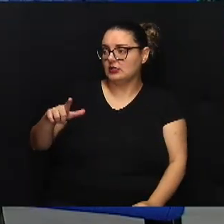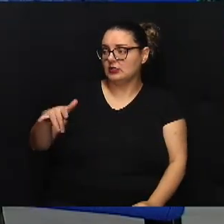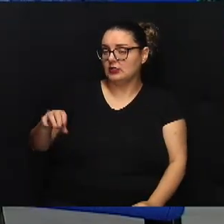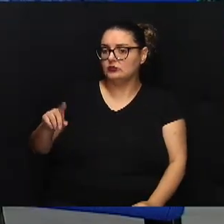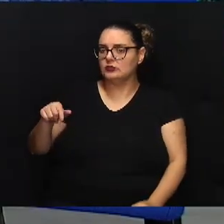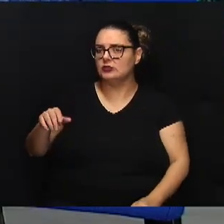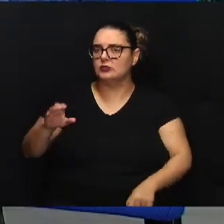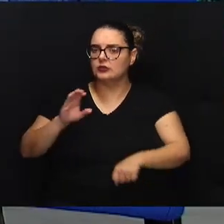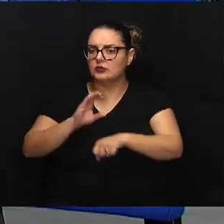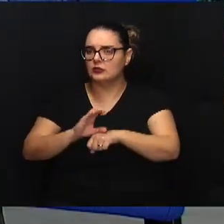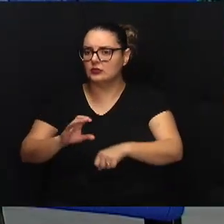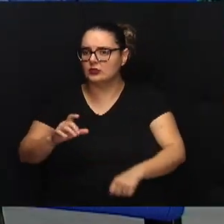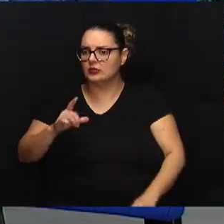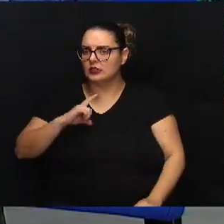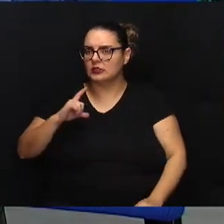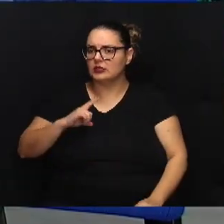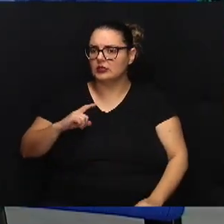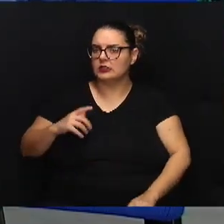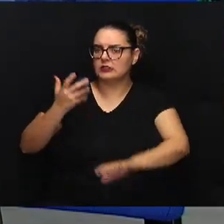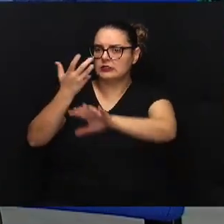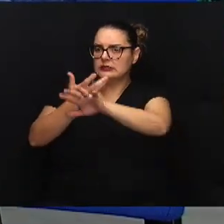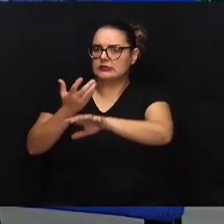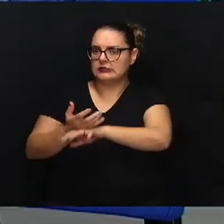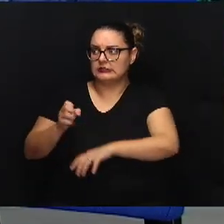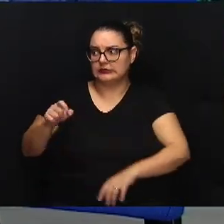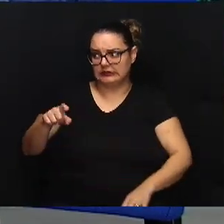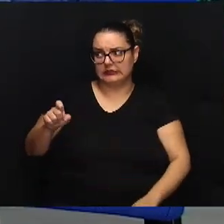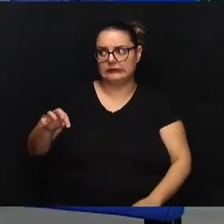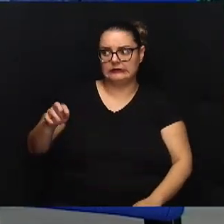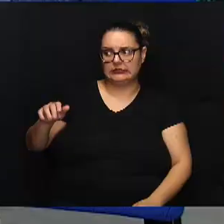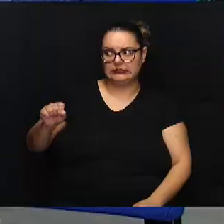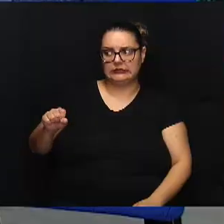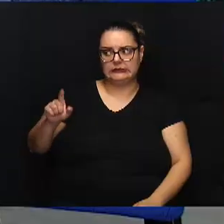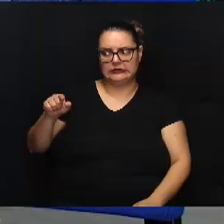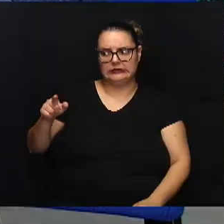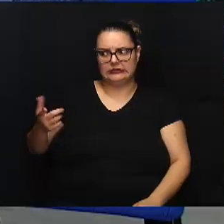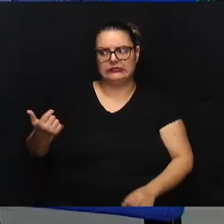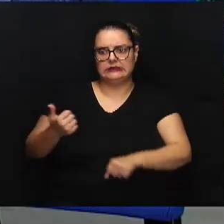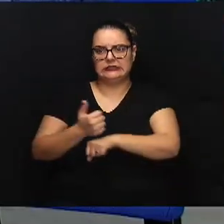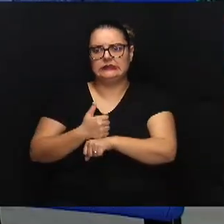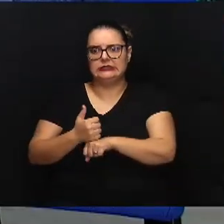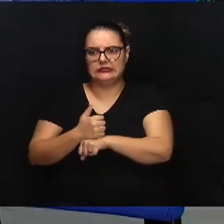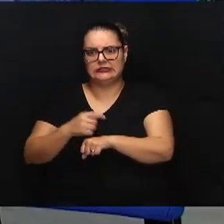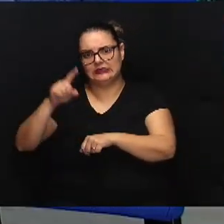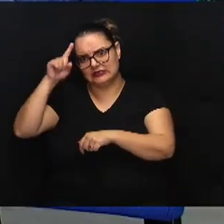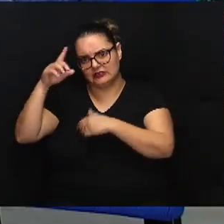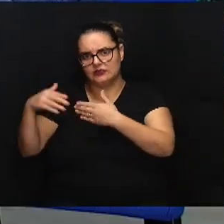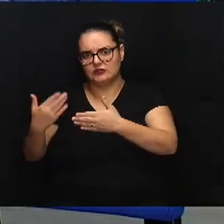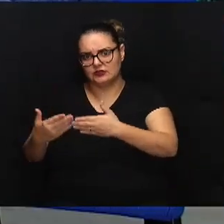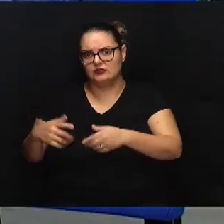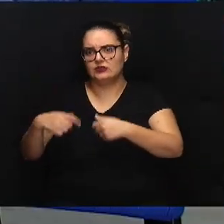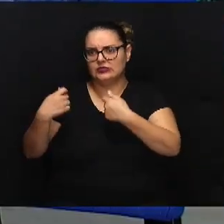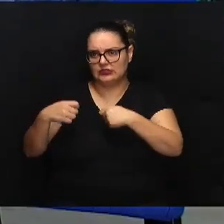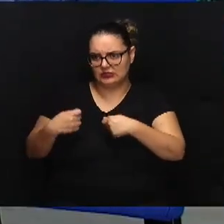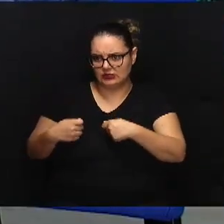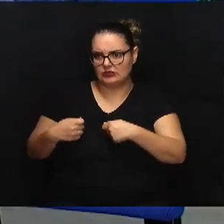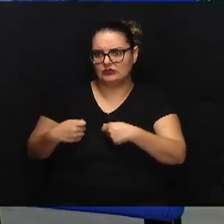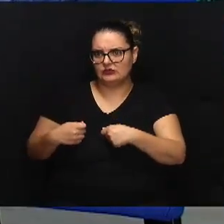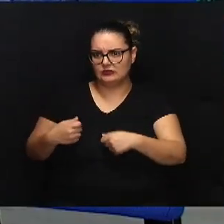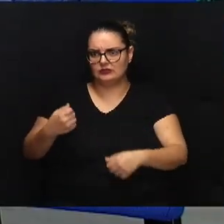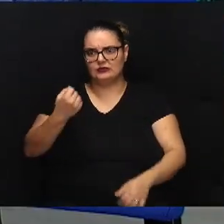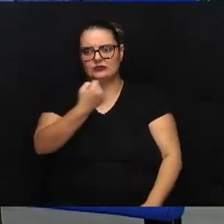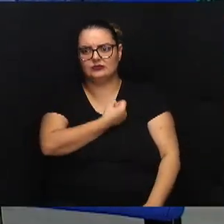que parece que tem bastante disciplinas de exatas, né? É uma profissão que no dia a dia vocês precisam bastante